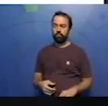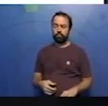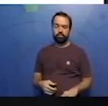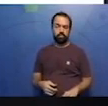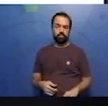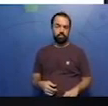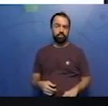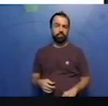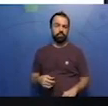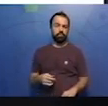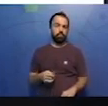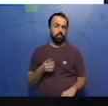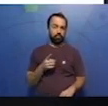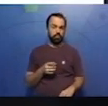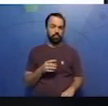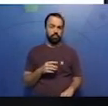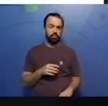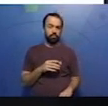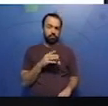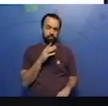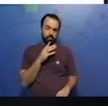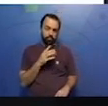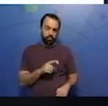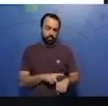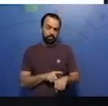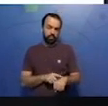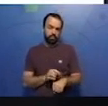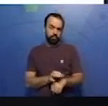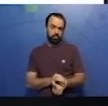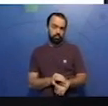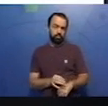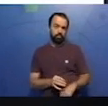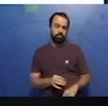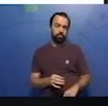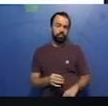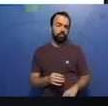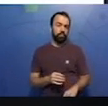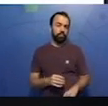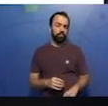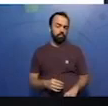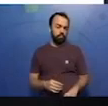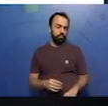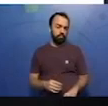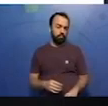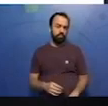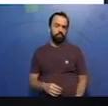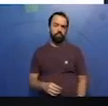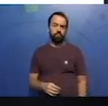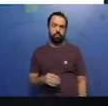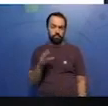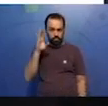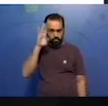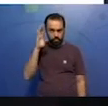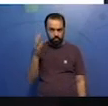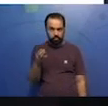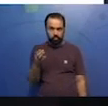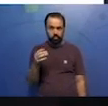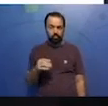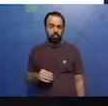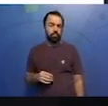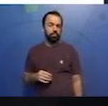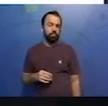já aprendeu a ler as horas no relógio analógico. Quem não aprendeu vai prestar também bastante atenção.